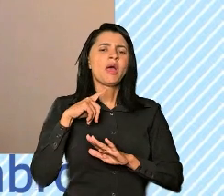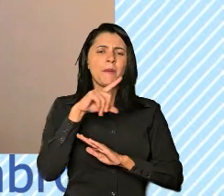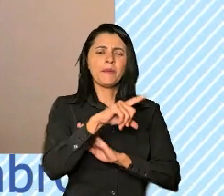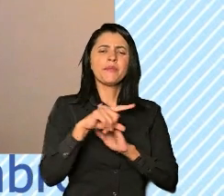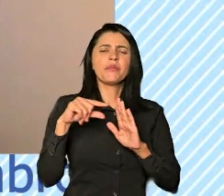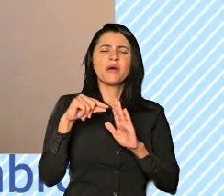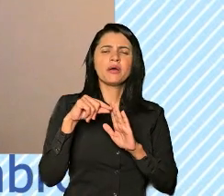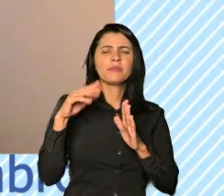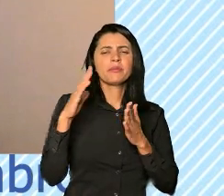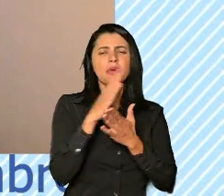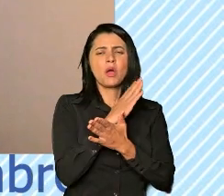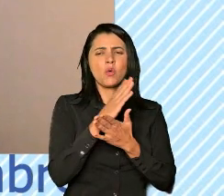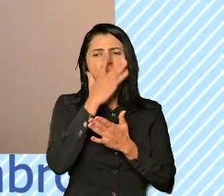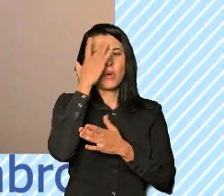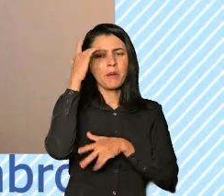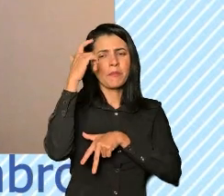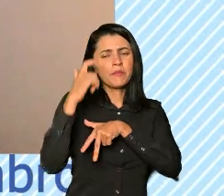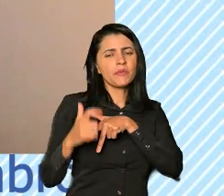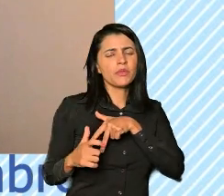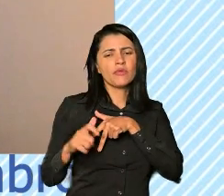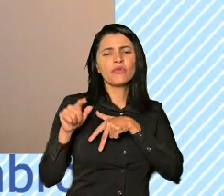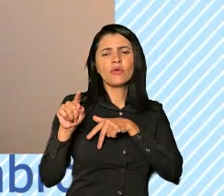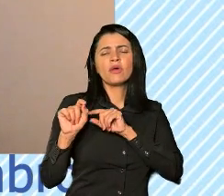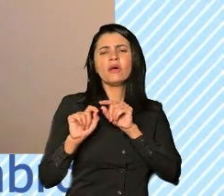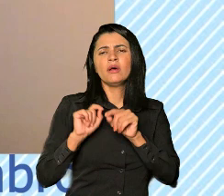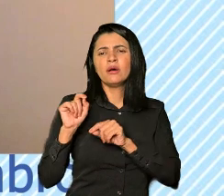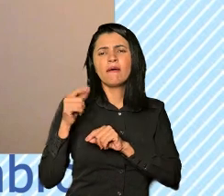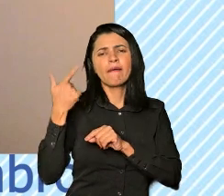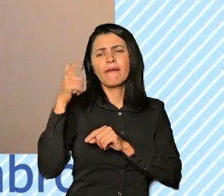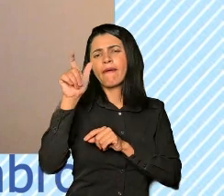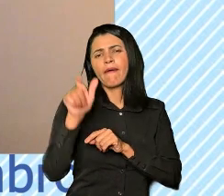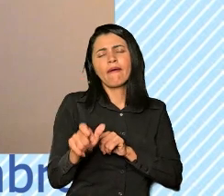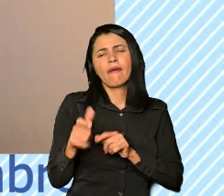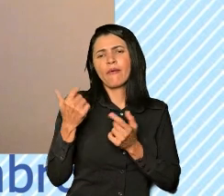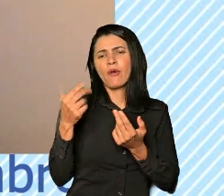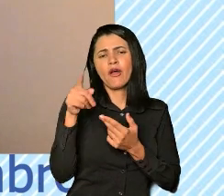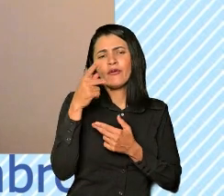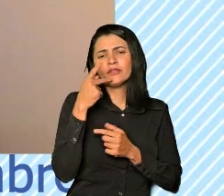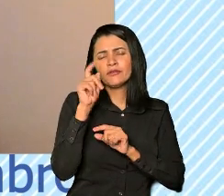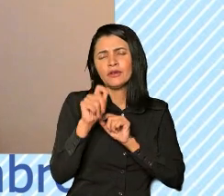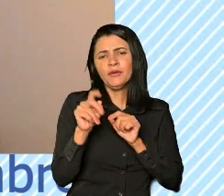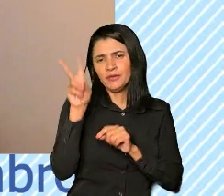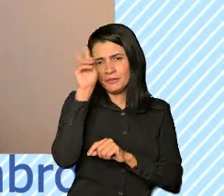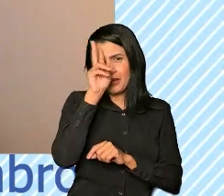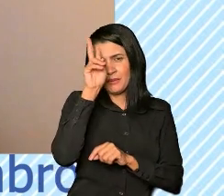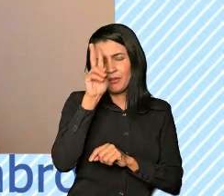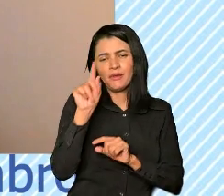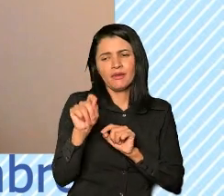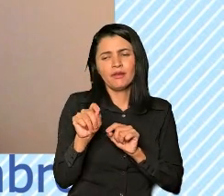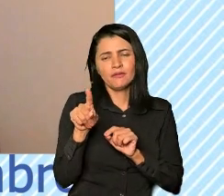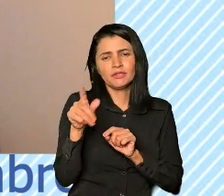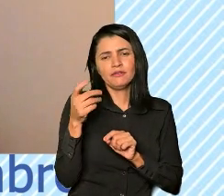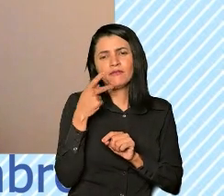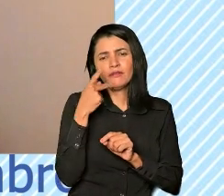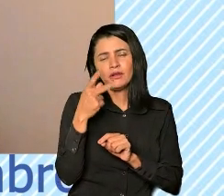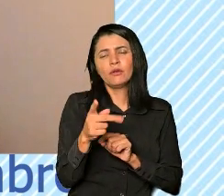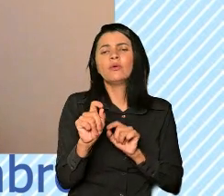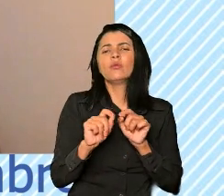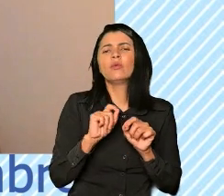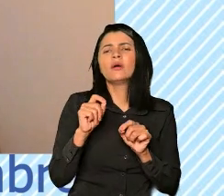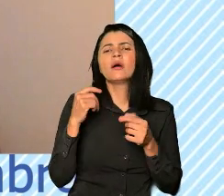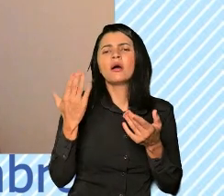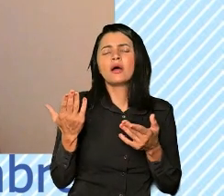para algumas personalidades que é isso, né? Você falou isso, eu me lembrei. Que